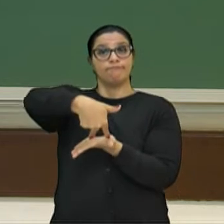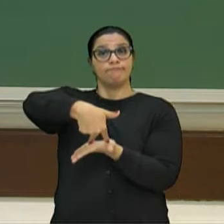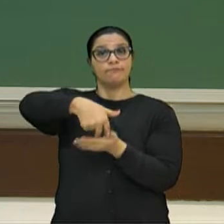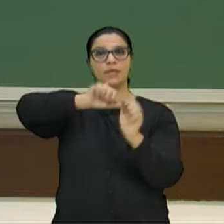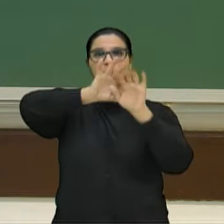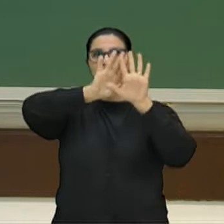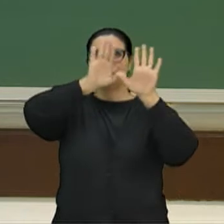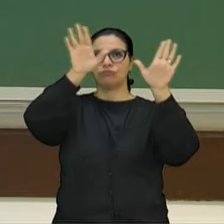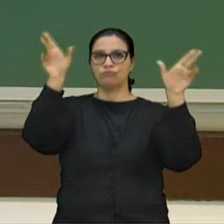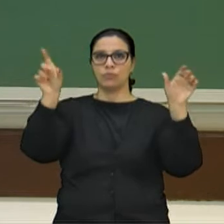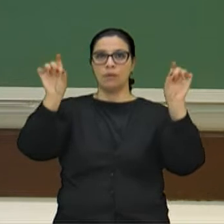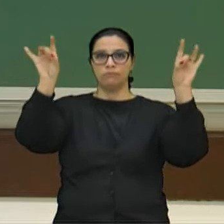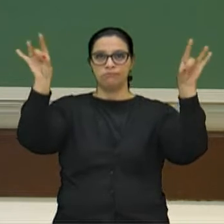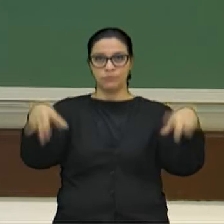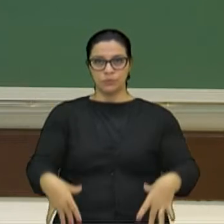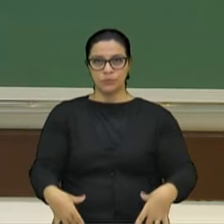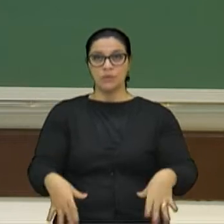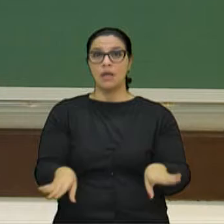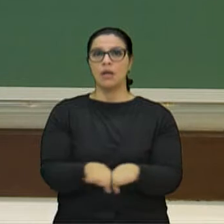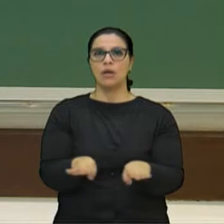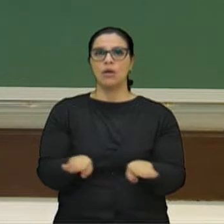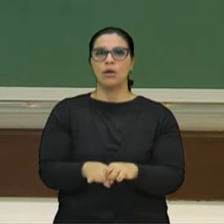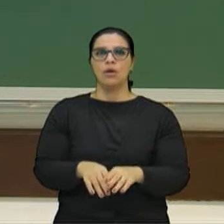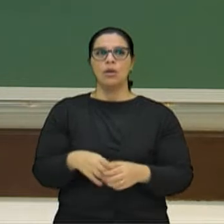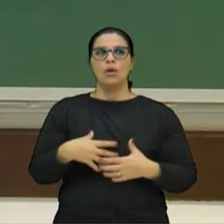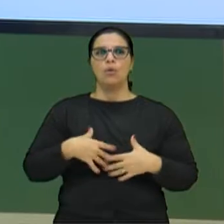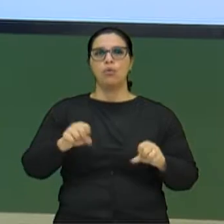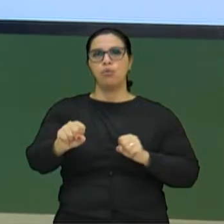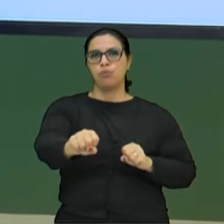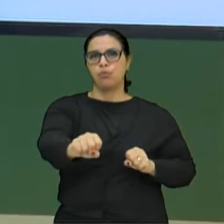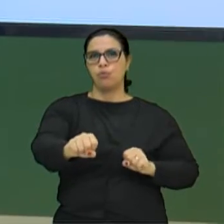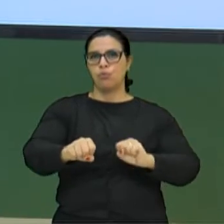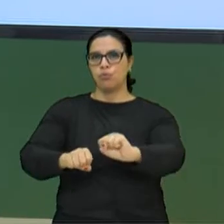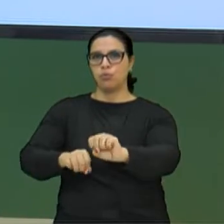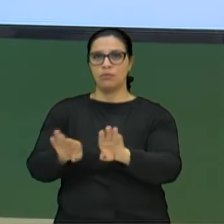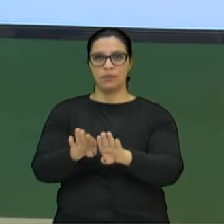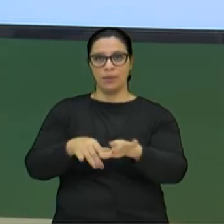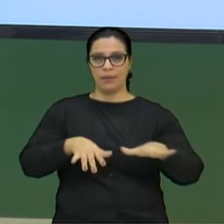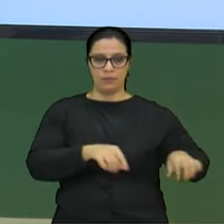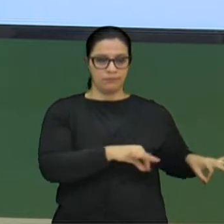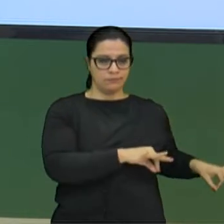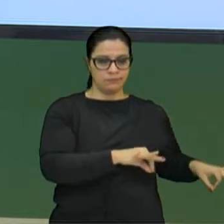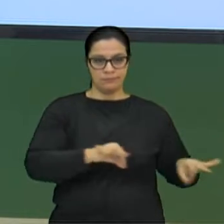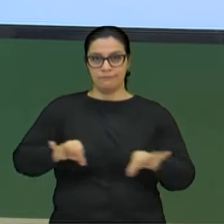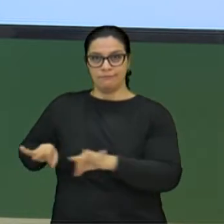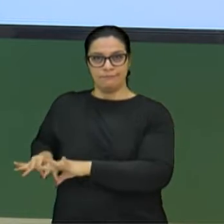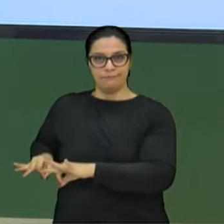e espreguiça. Olha aí, ó. Gira o tronco para um lado.